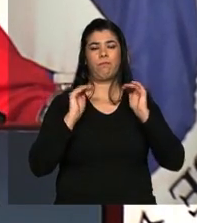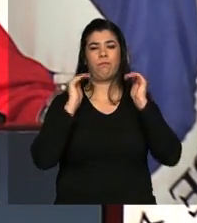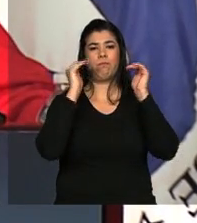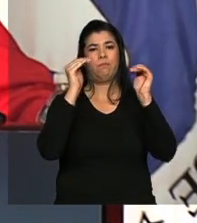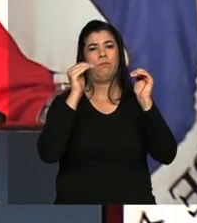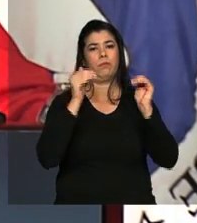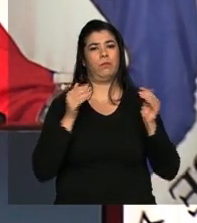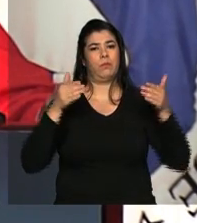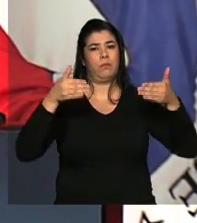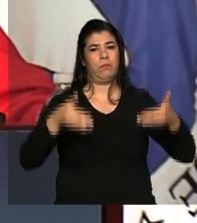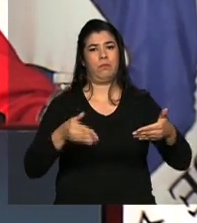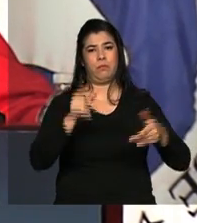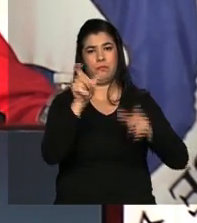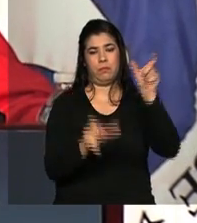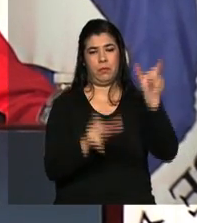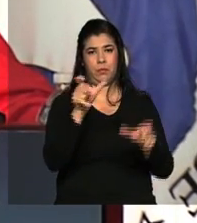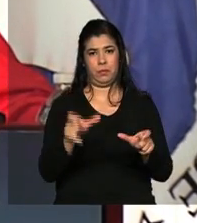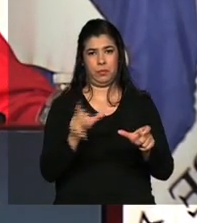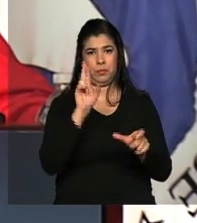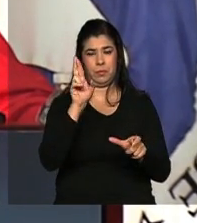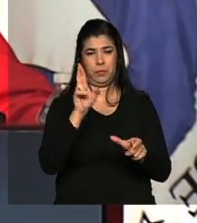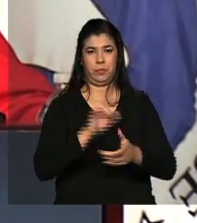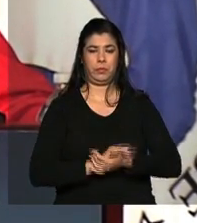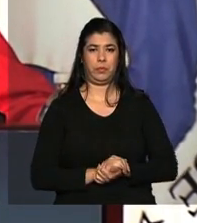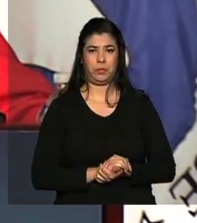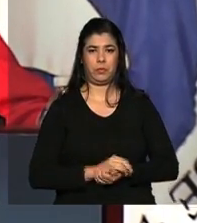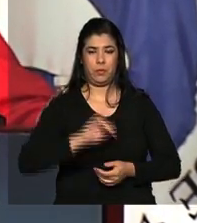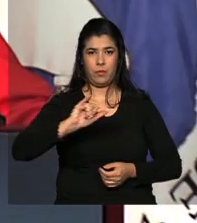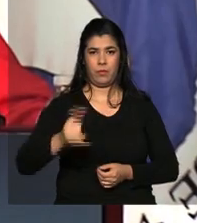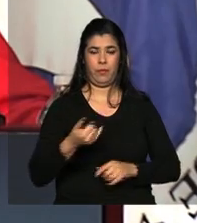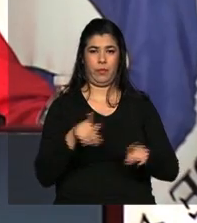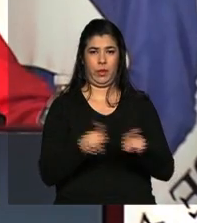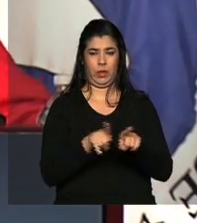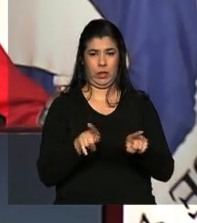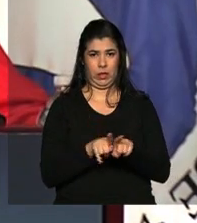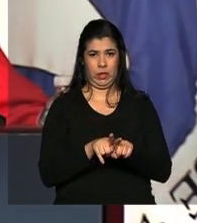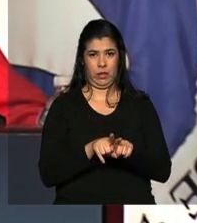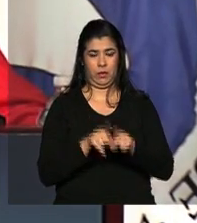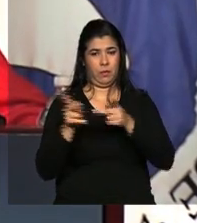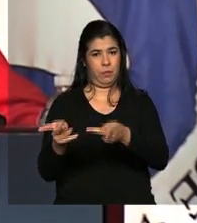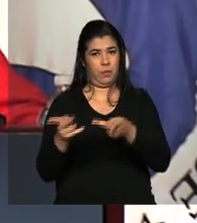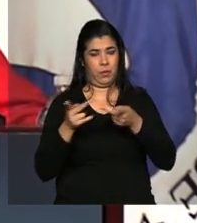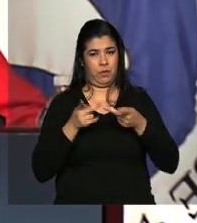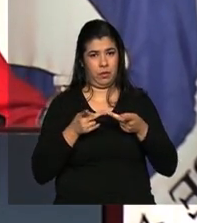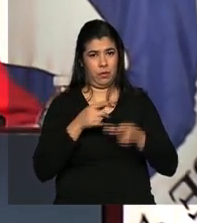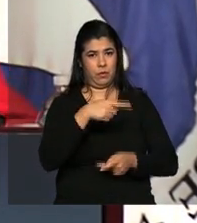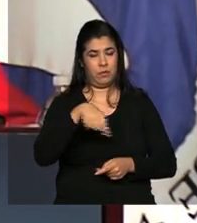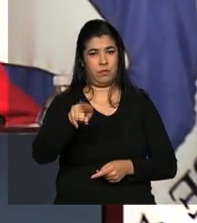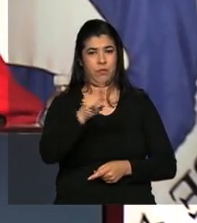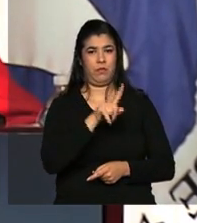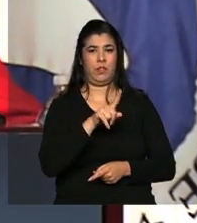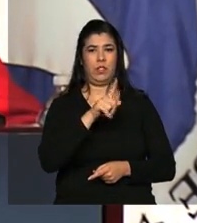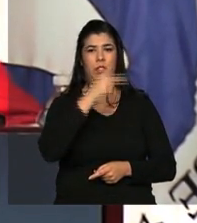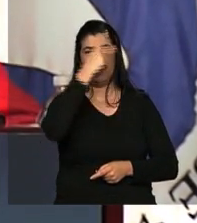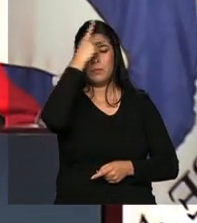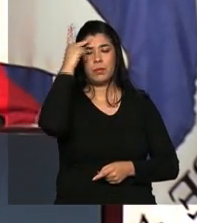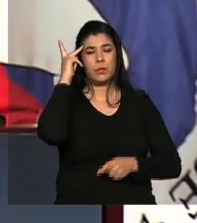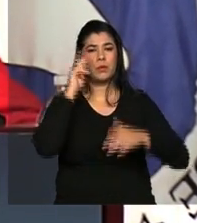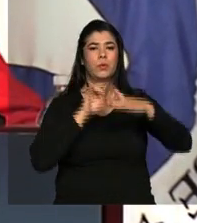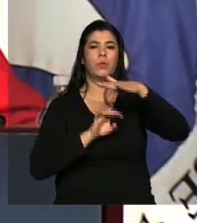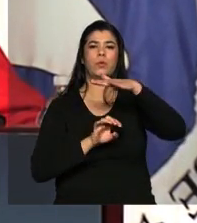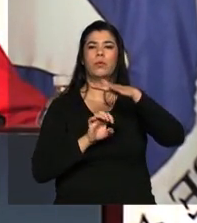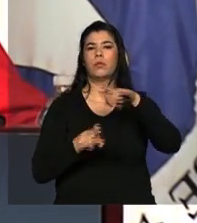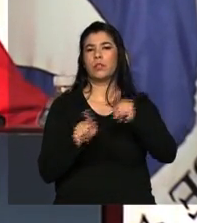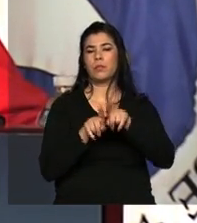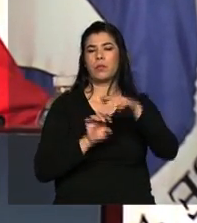elevados participantes. Quero aproveitar para convidar os investidores desse grande país